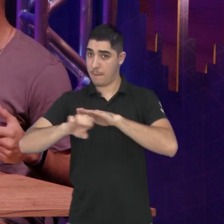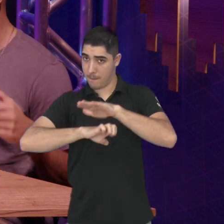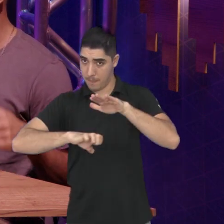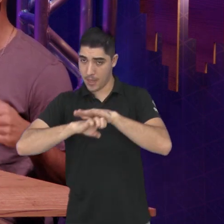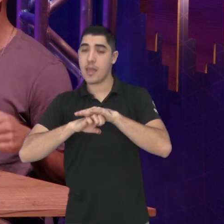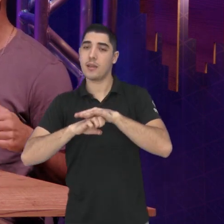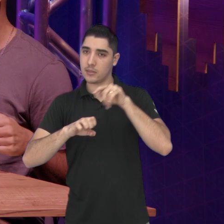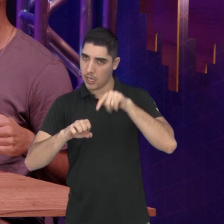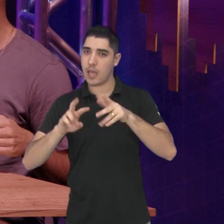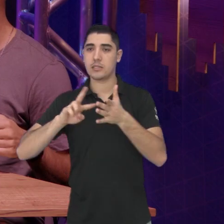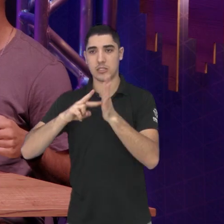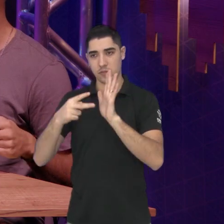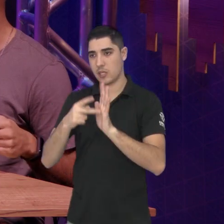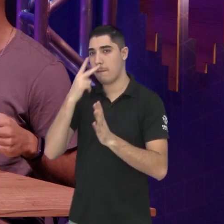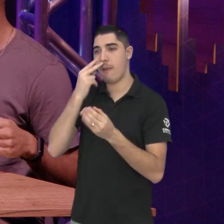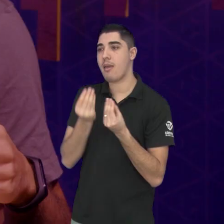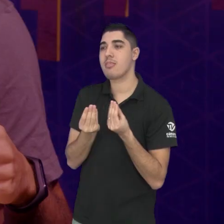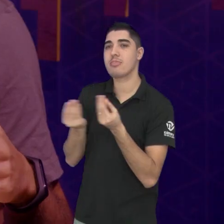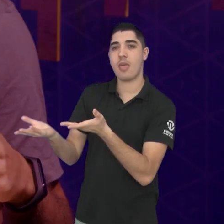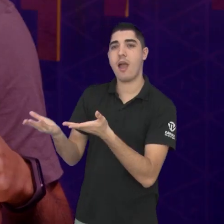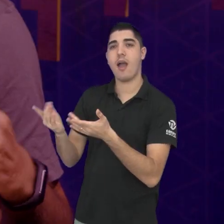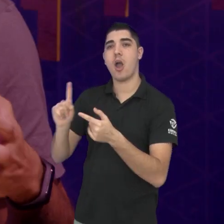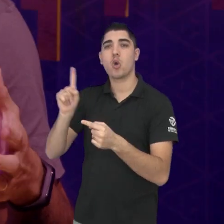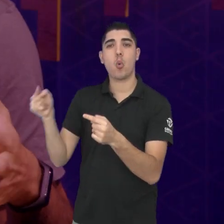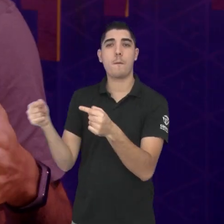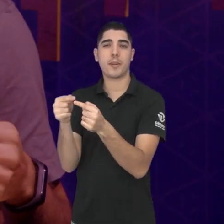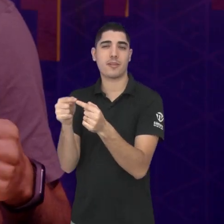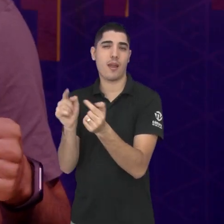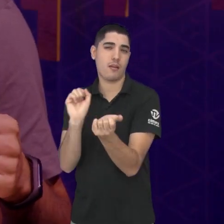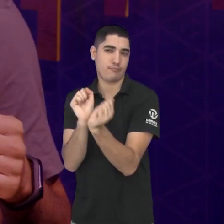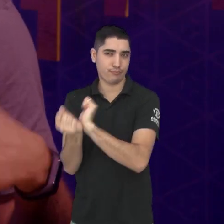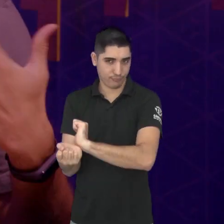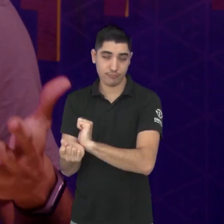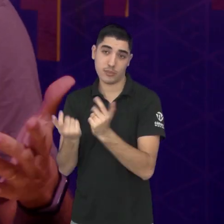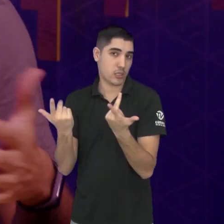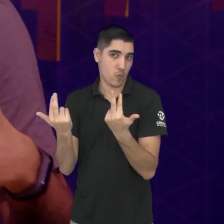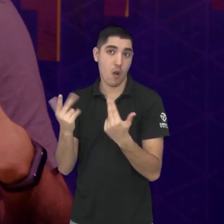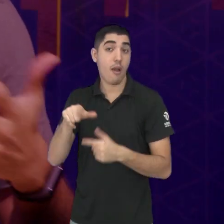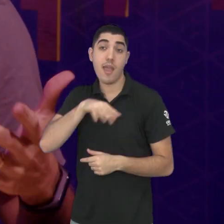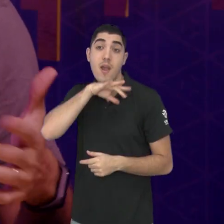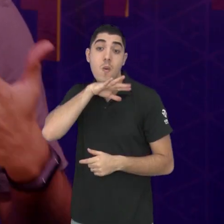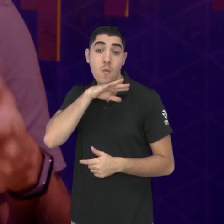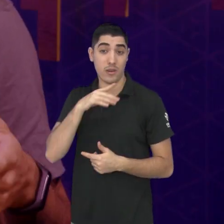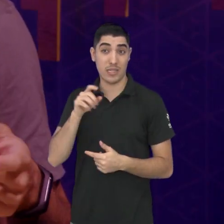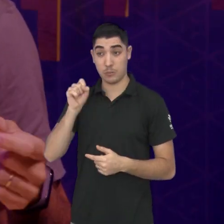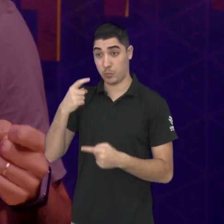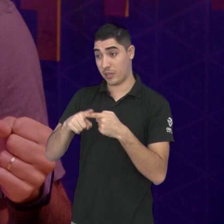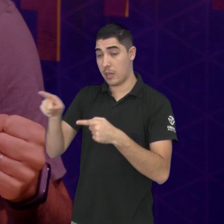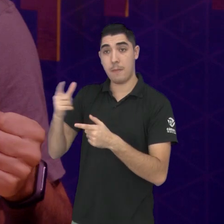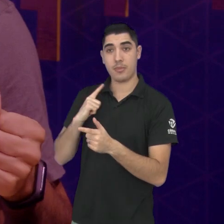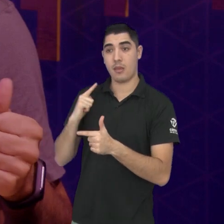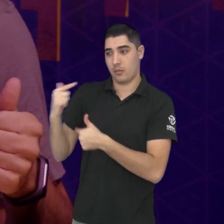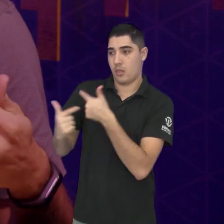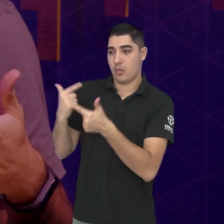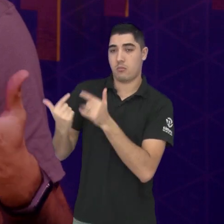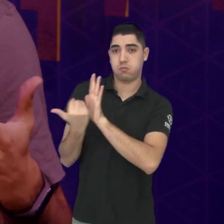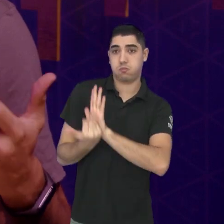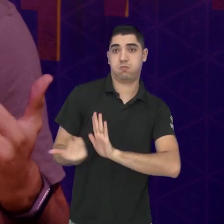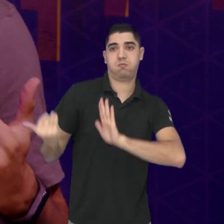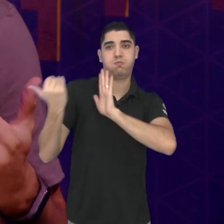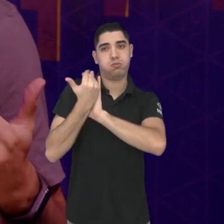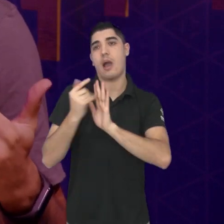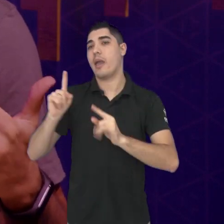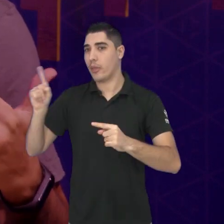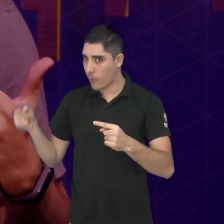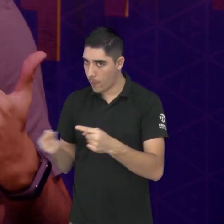ele também é uma condição de trabalho ruim, né, que se for excessiva é considerado análoga à